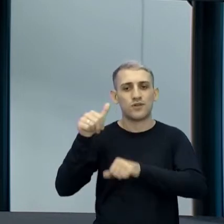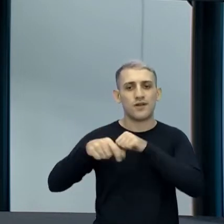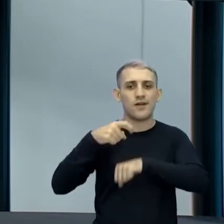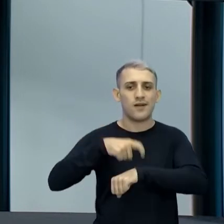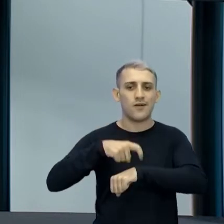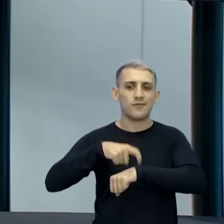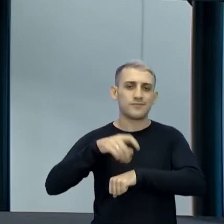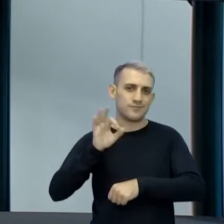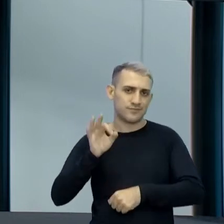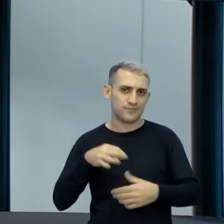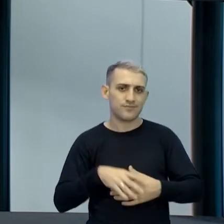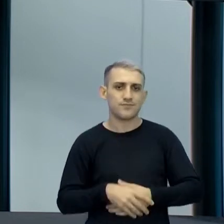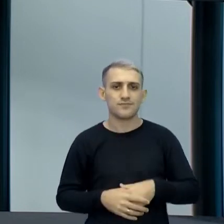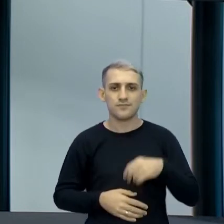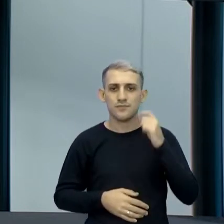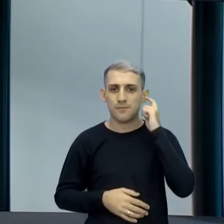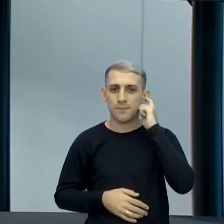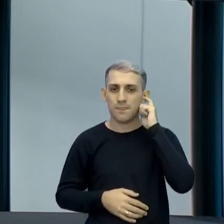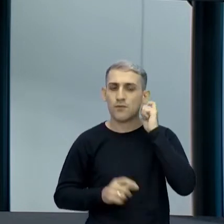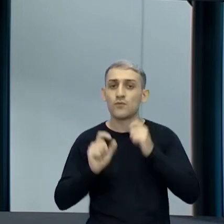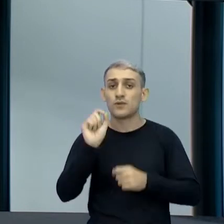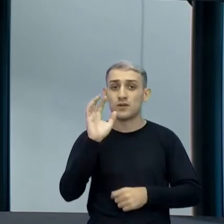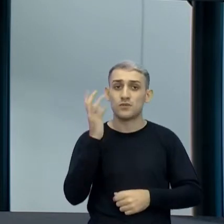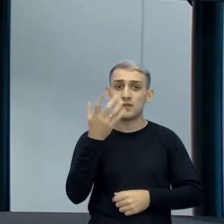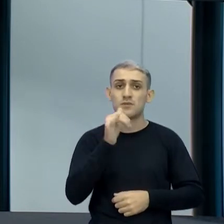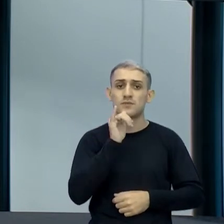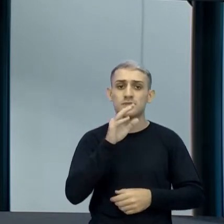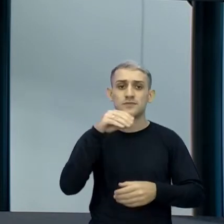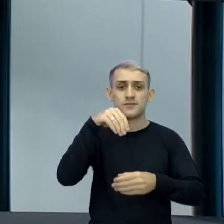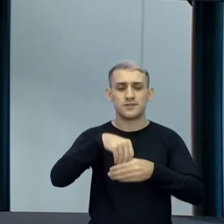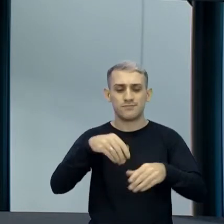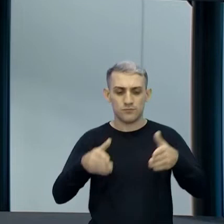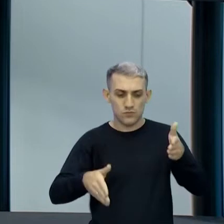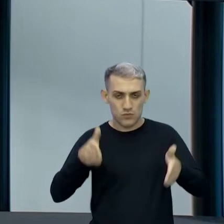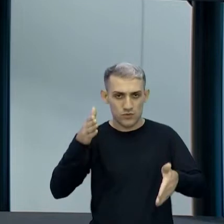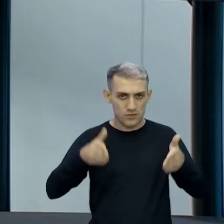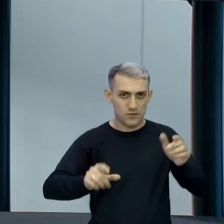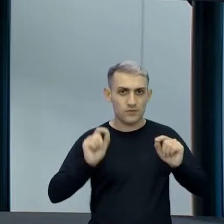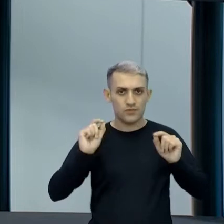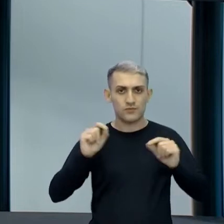fazer, né? Então, o que aconteceu dentro desse processo?